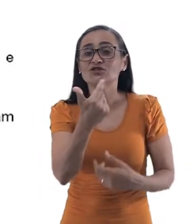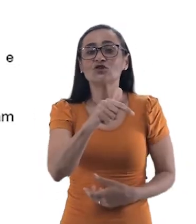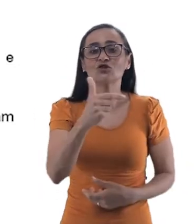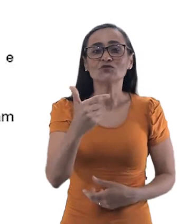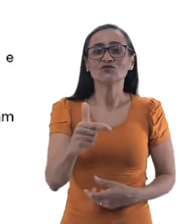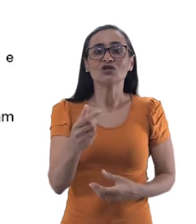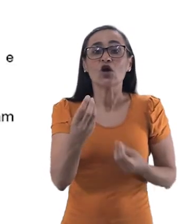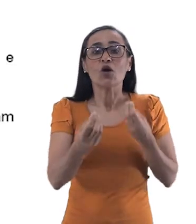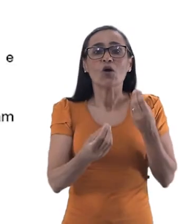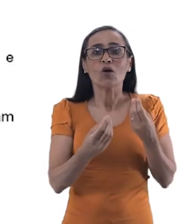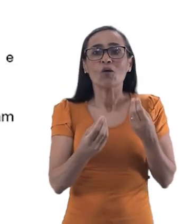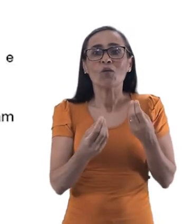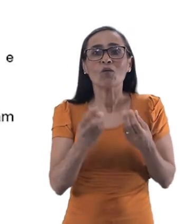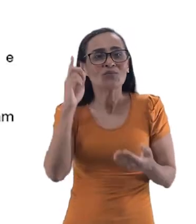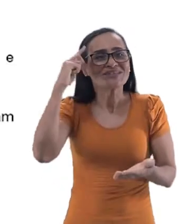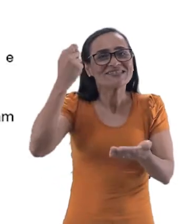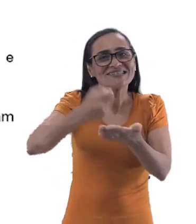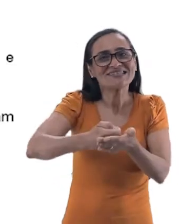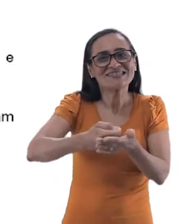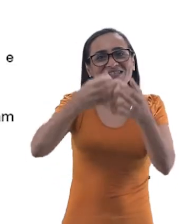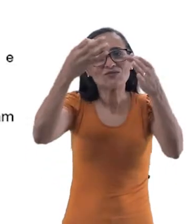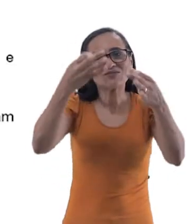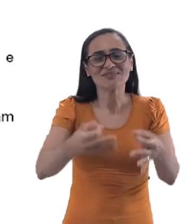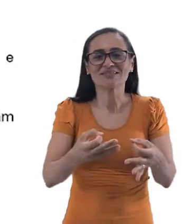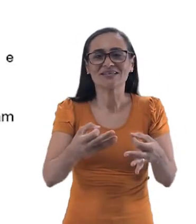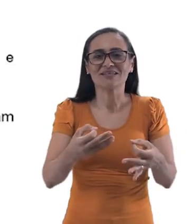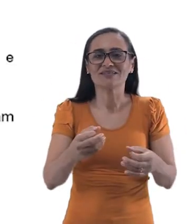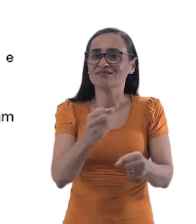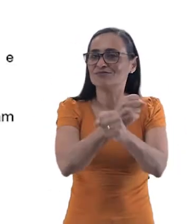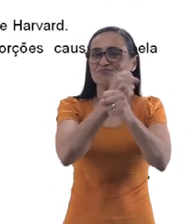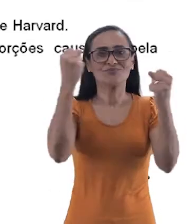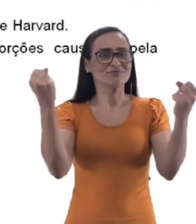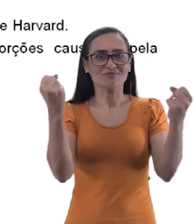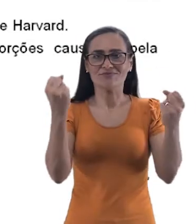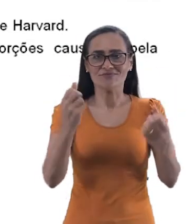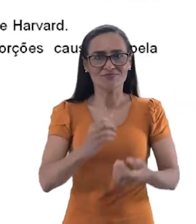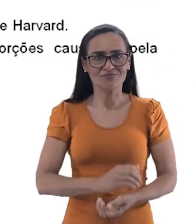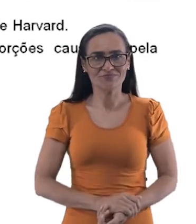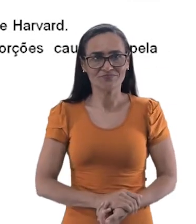qualidade, informação que desse capacidade para a tomada de decisão.